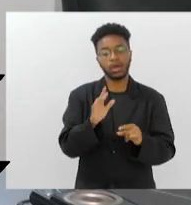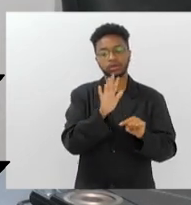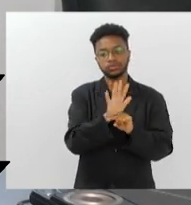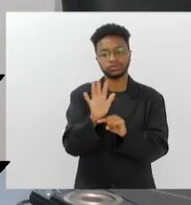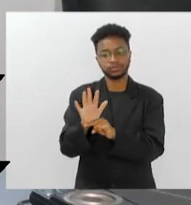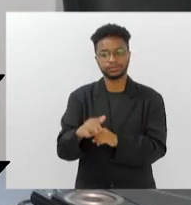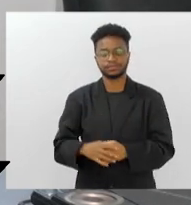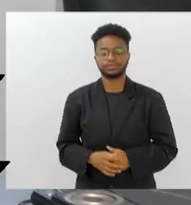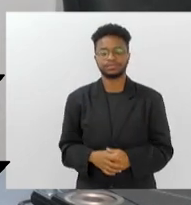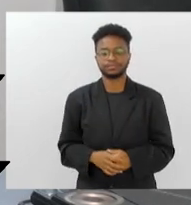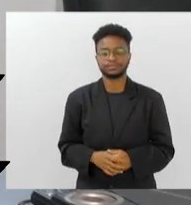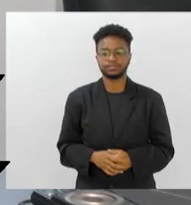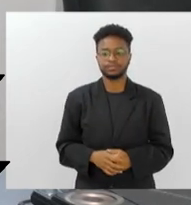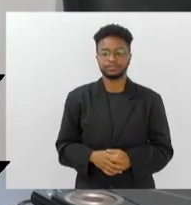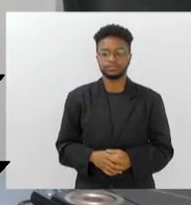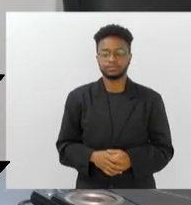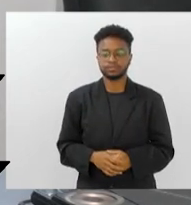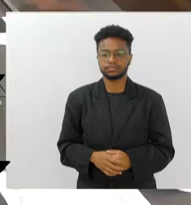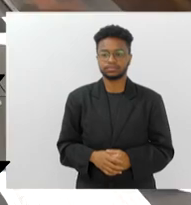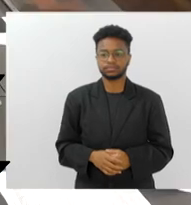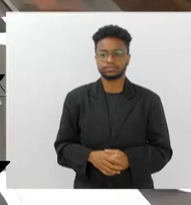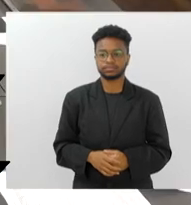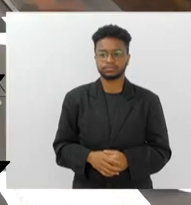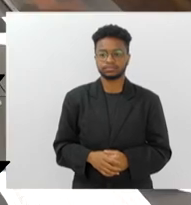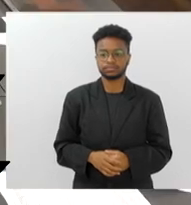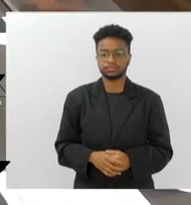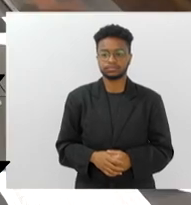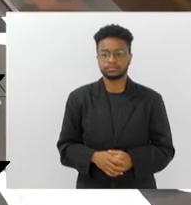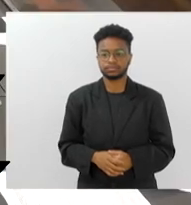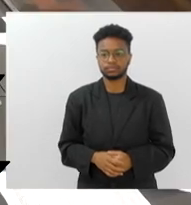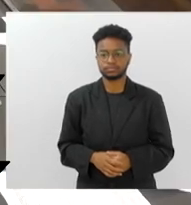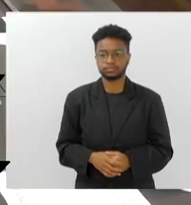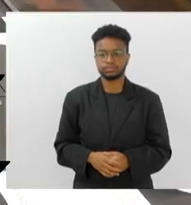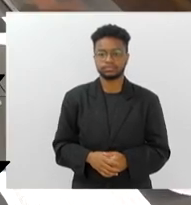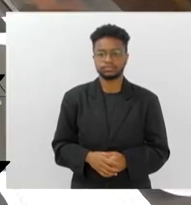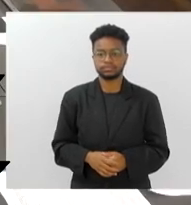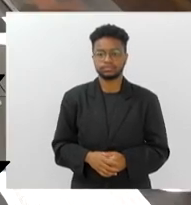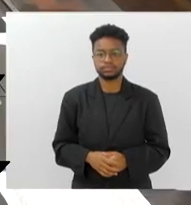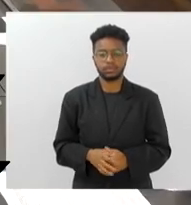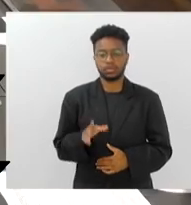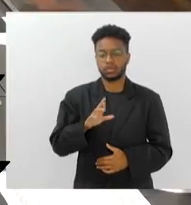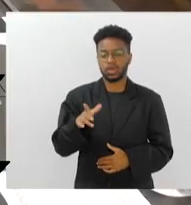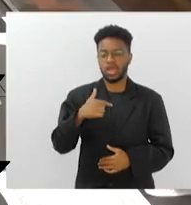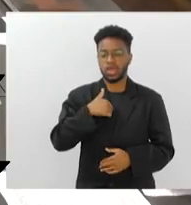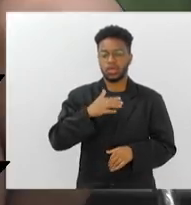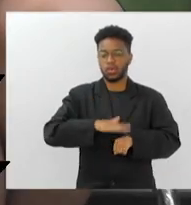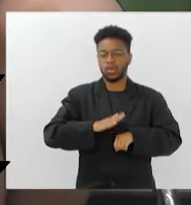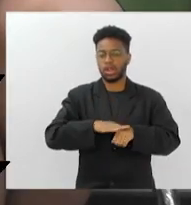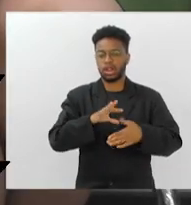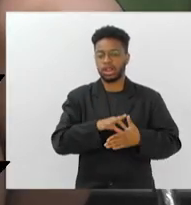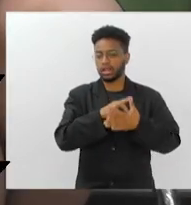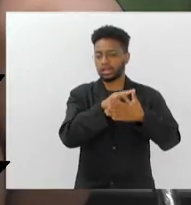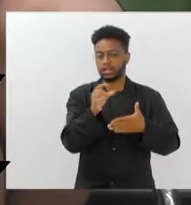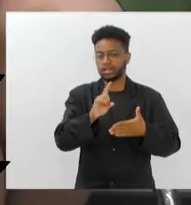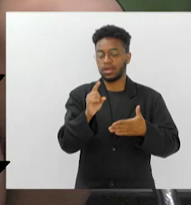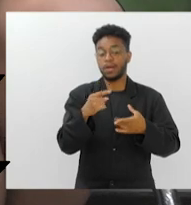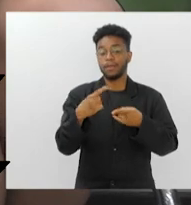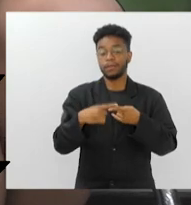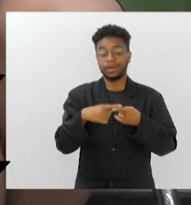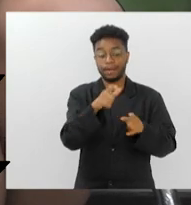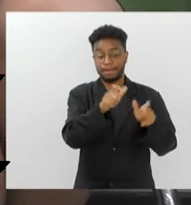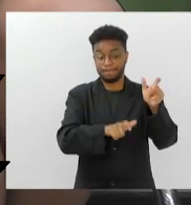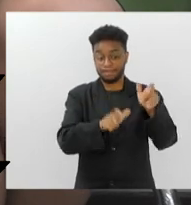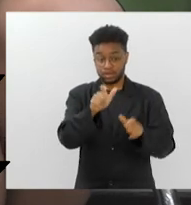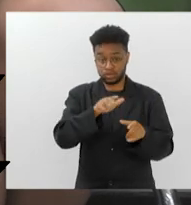lei senhor presidente não foi não foi sob minha liderança o o